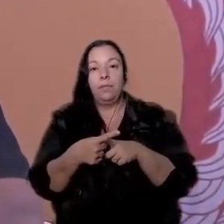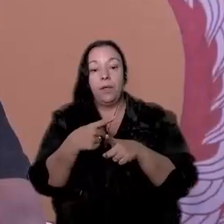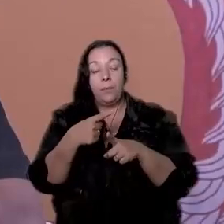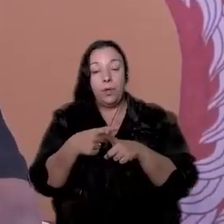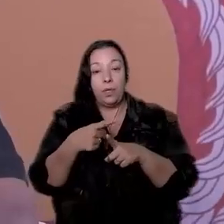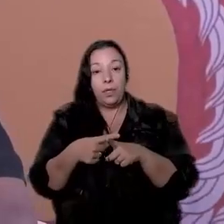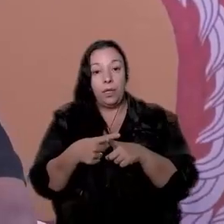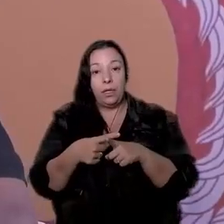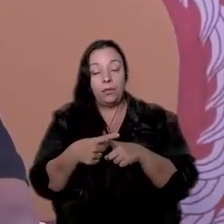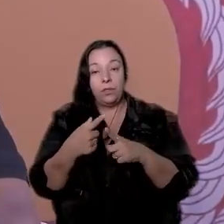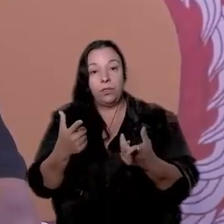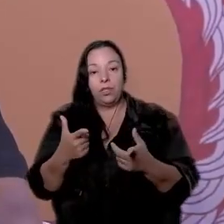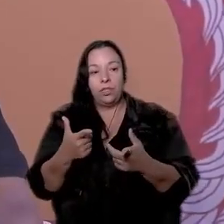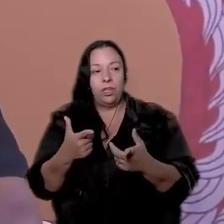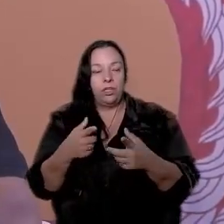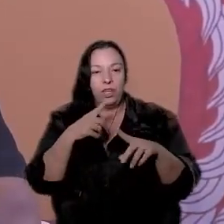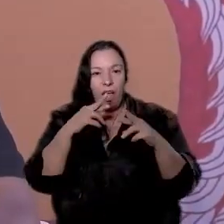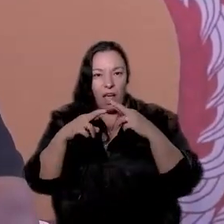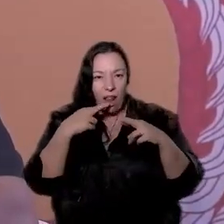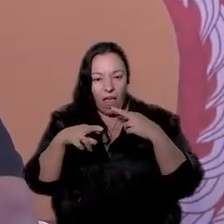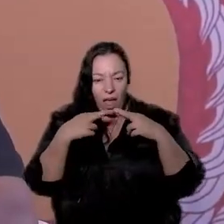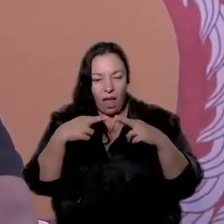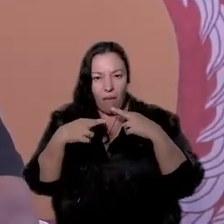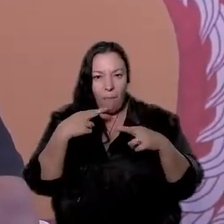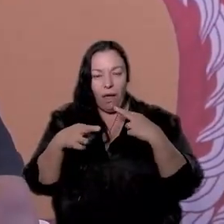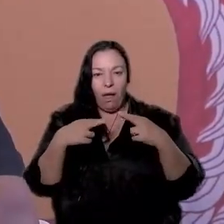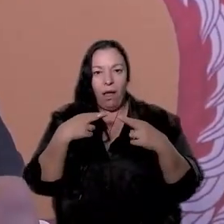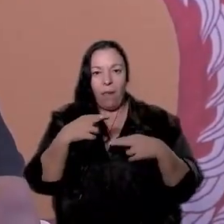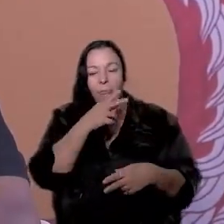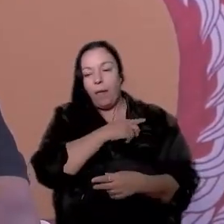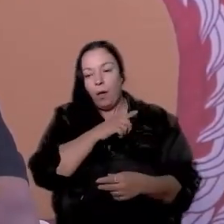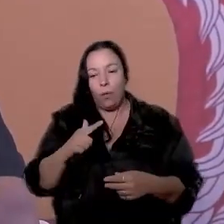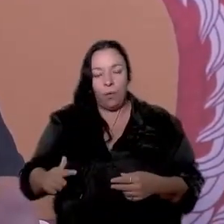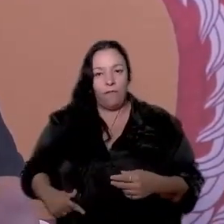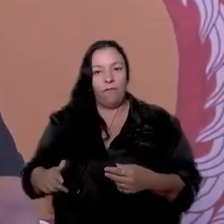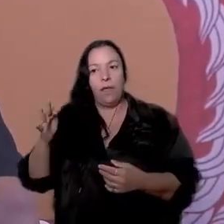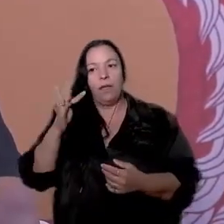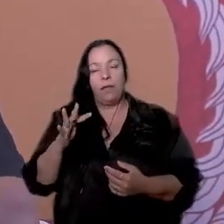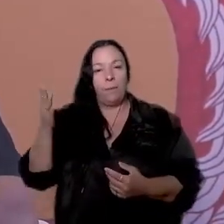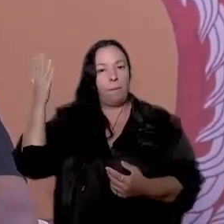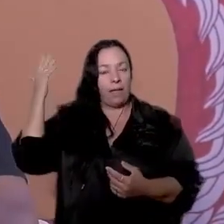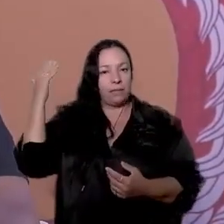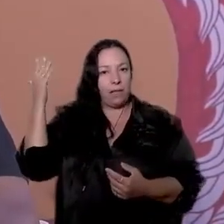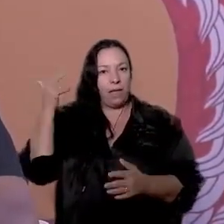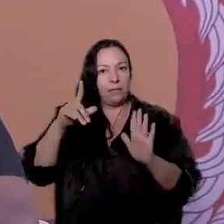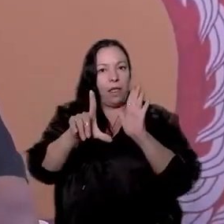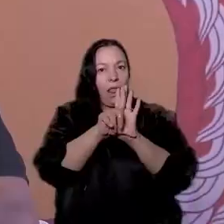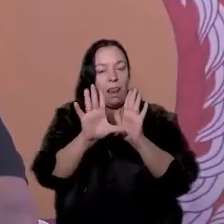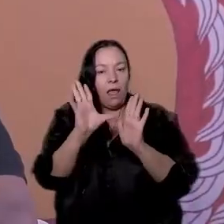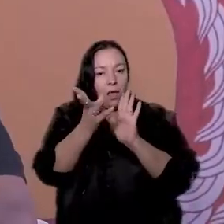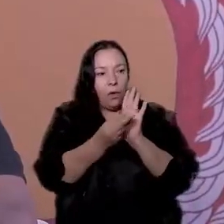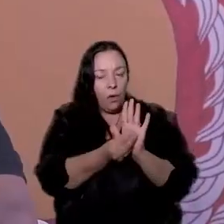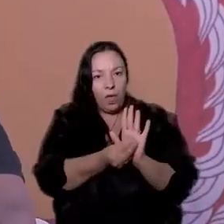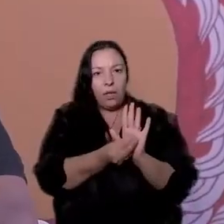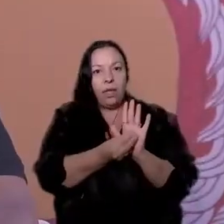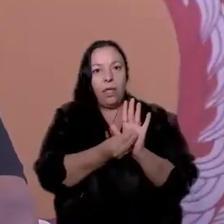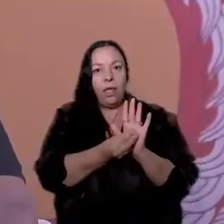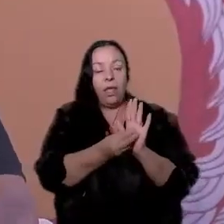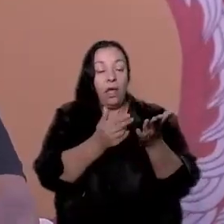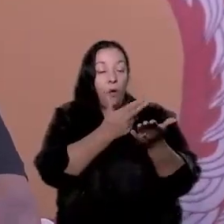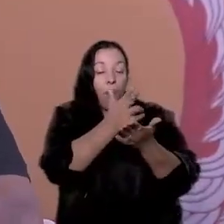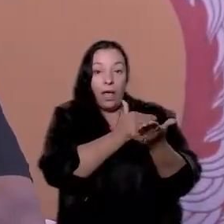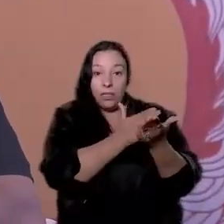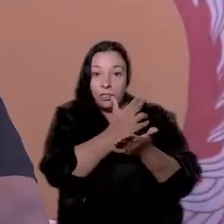Por que só a gente é xingado? Por que só a gente... Vocês lembram no governo passado, usar a Lei Rouanet era crime, né? O artista